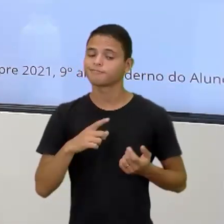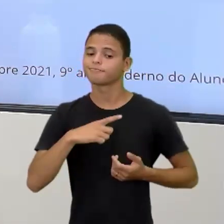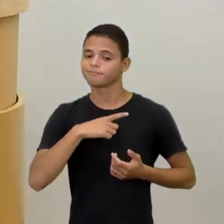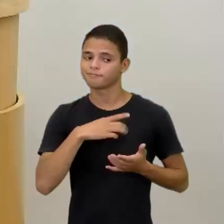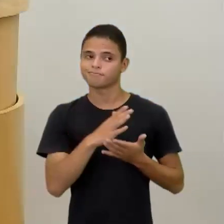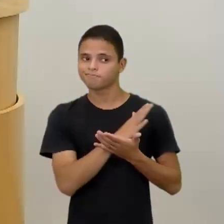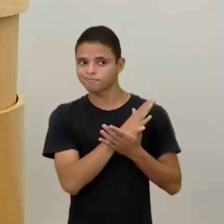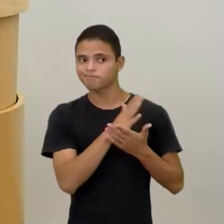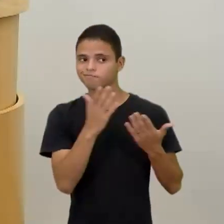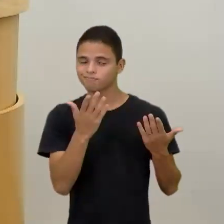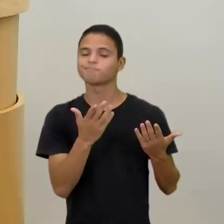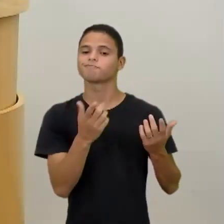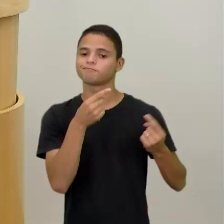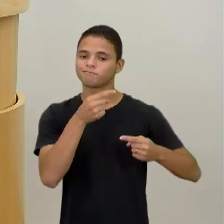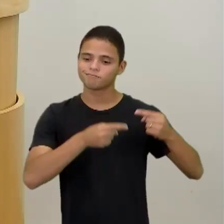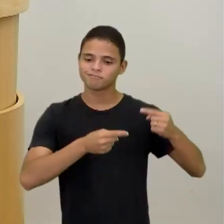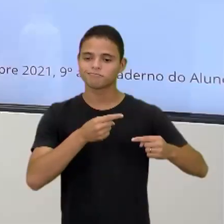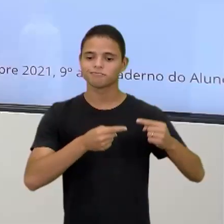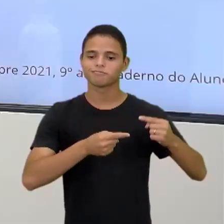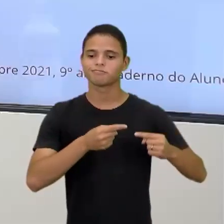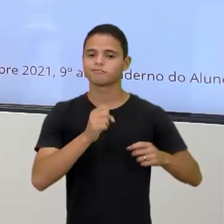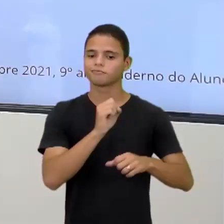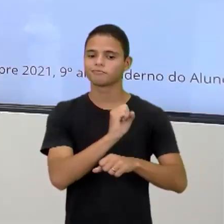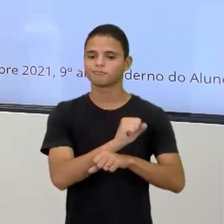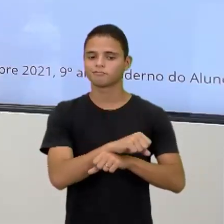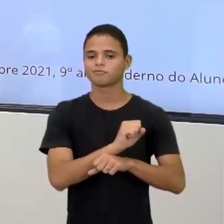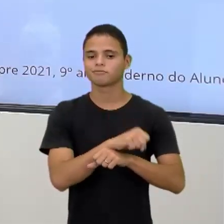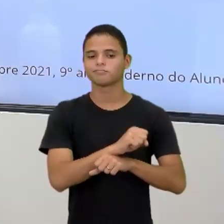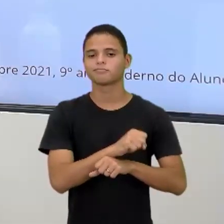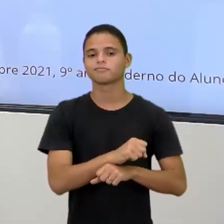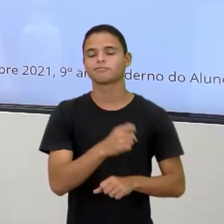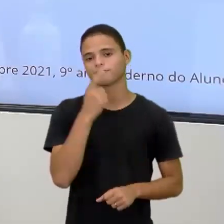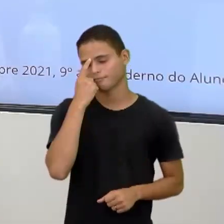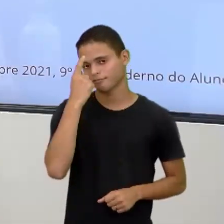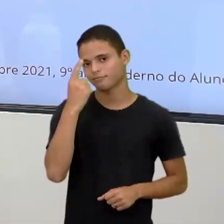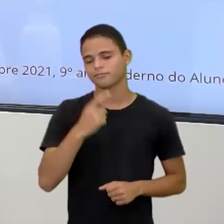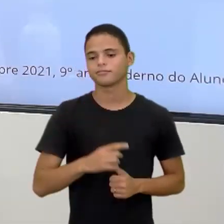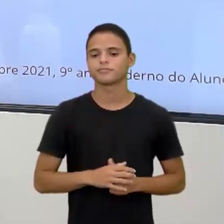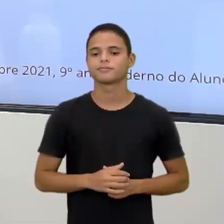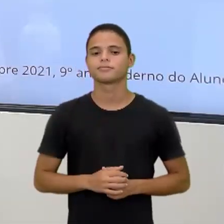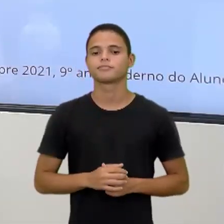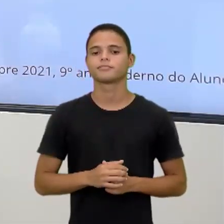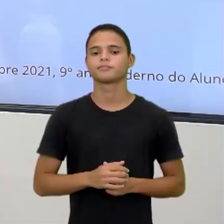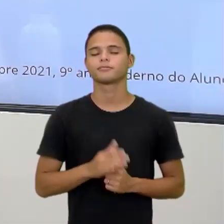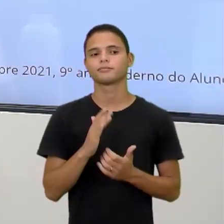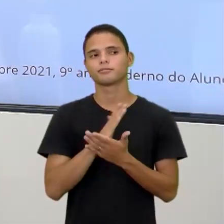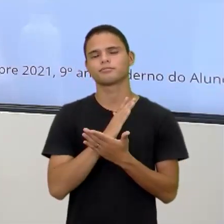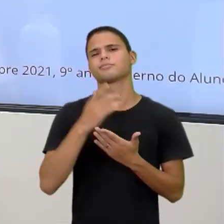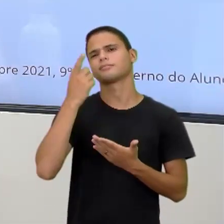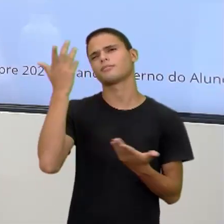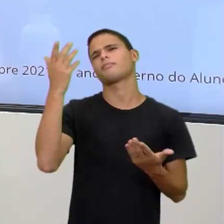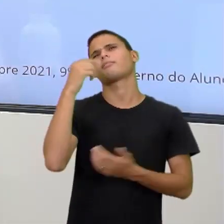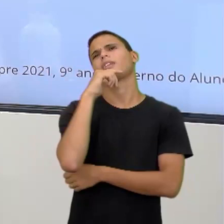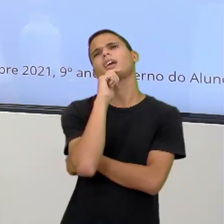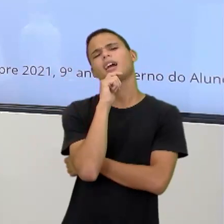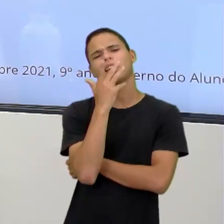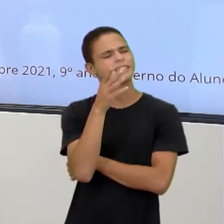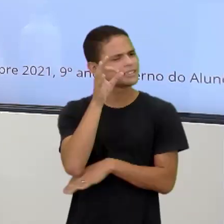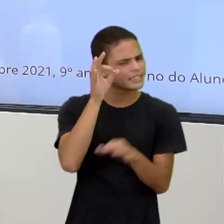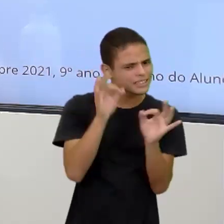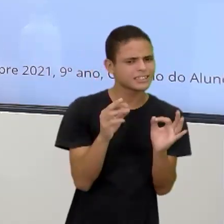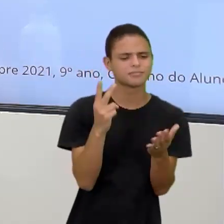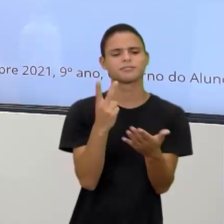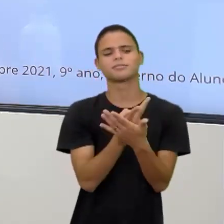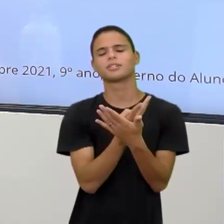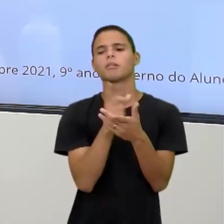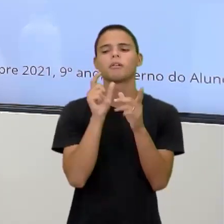né? Causou algumas polêmicas aqui nas participações. A Elaine esteve comigo em algumas aulas, né, Elaine? E aí o pessoal fica naquela, norma padrão, o certo ou